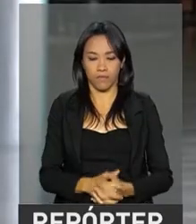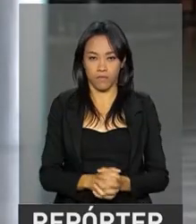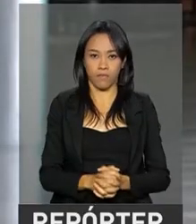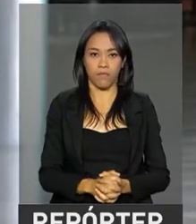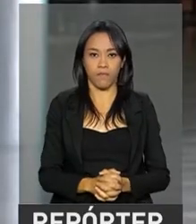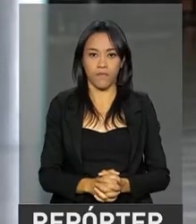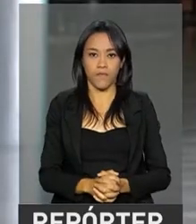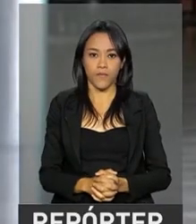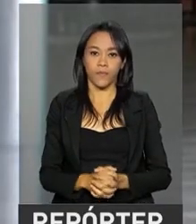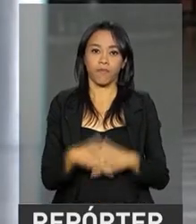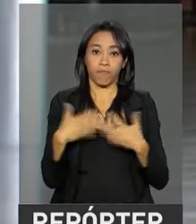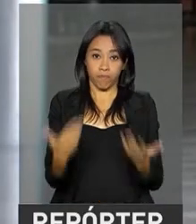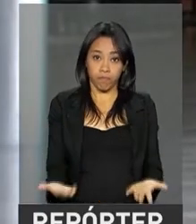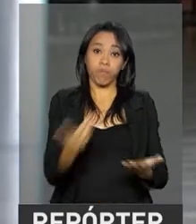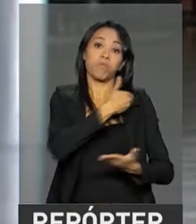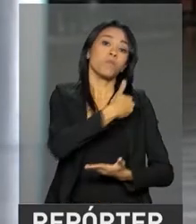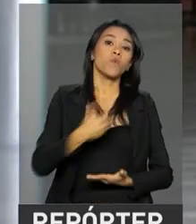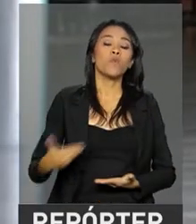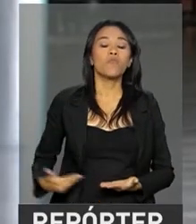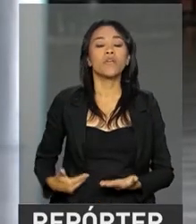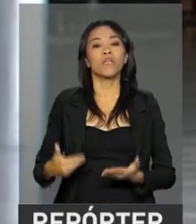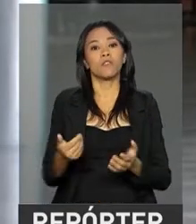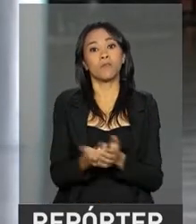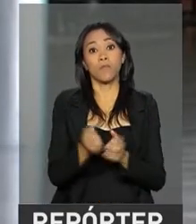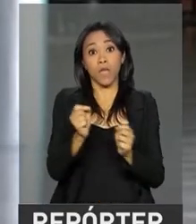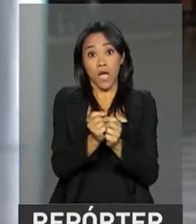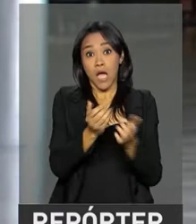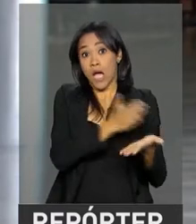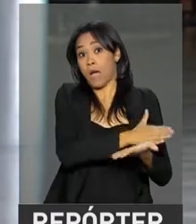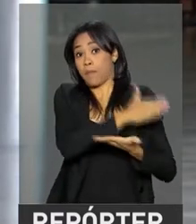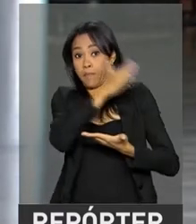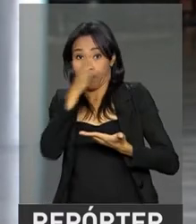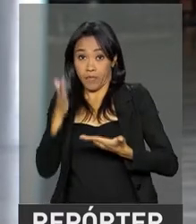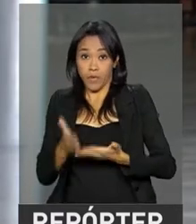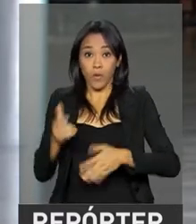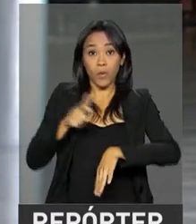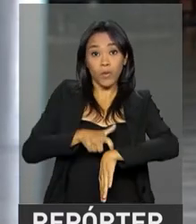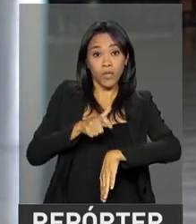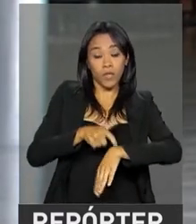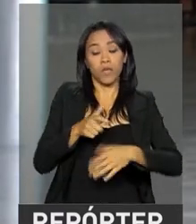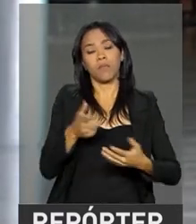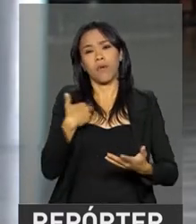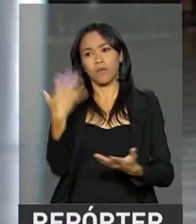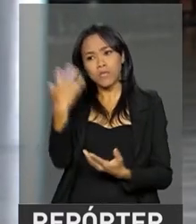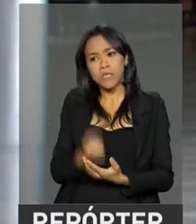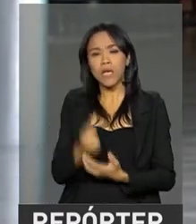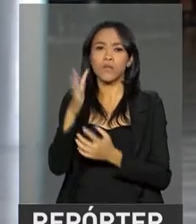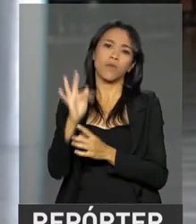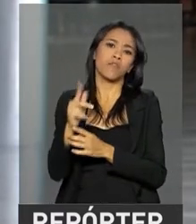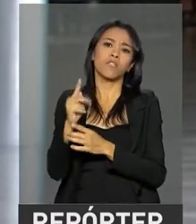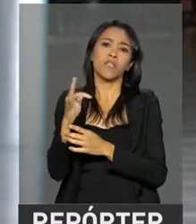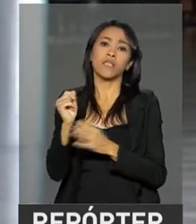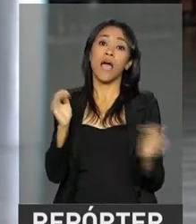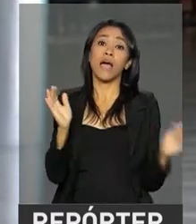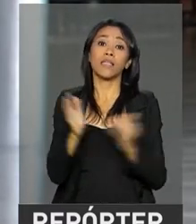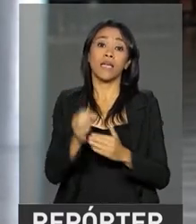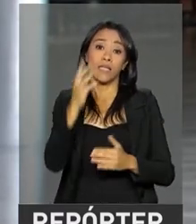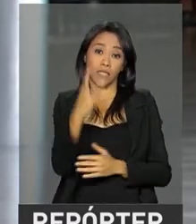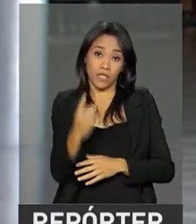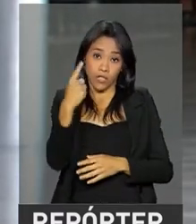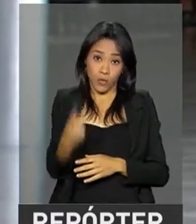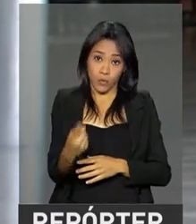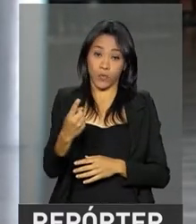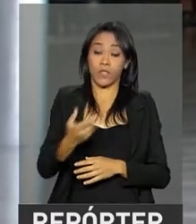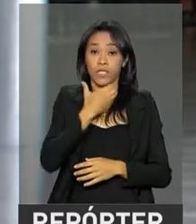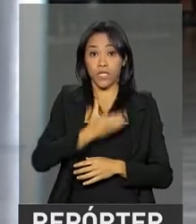o governo ampliou o prazo para saque nas contas inativas do fgts até o dia 31 de dezembro de 2018